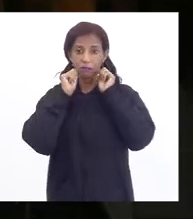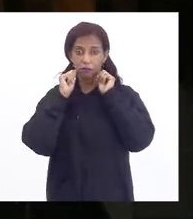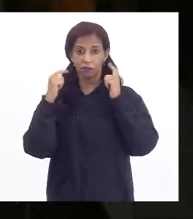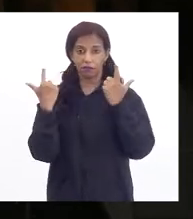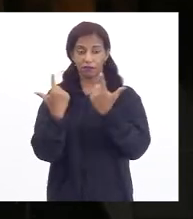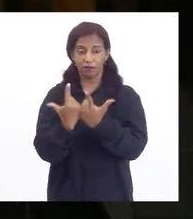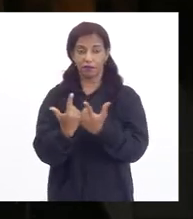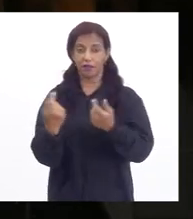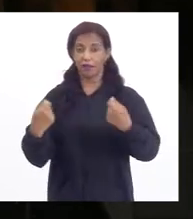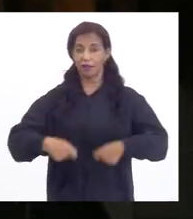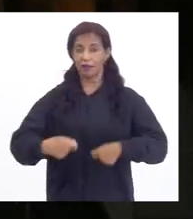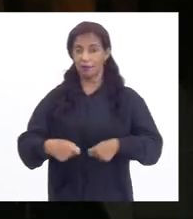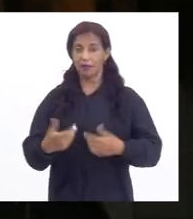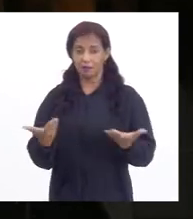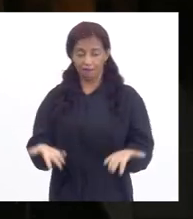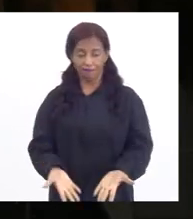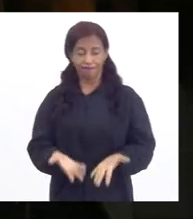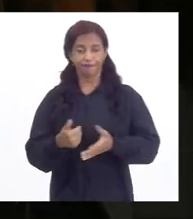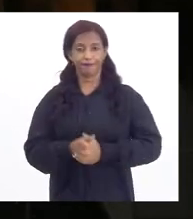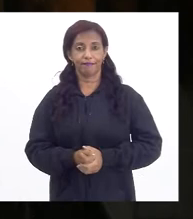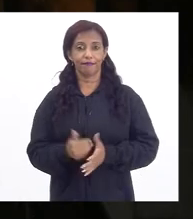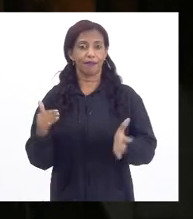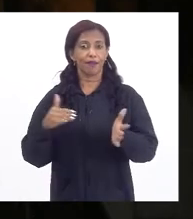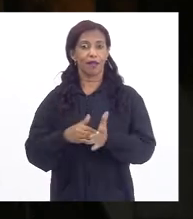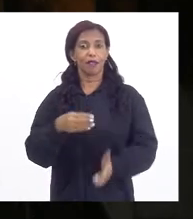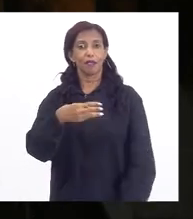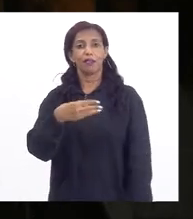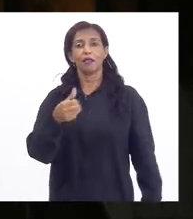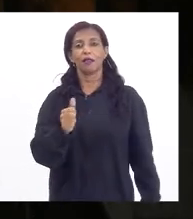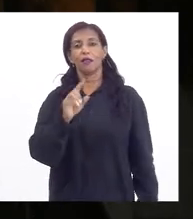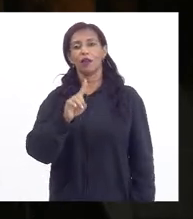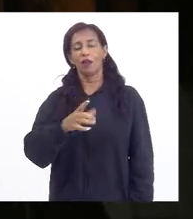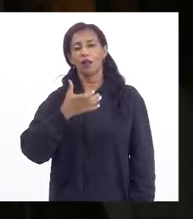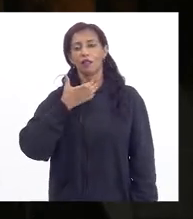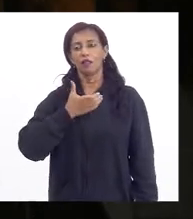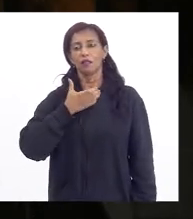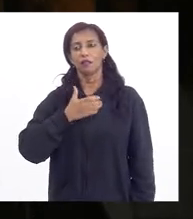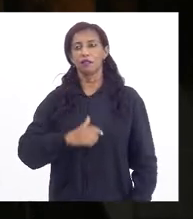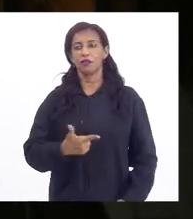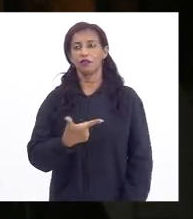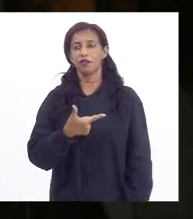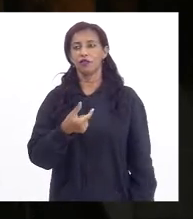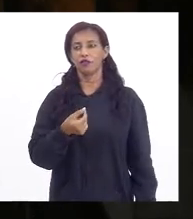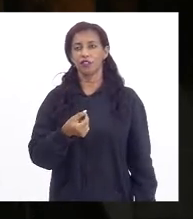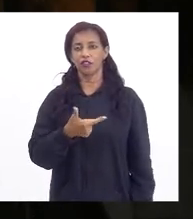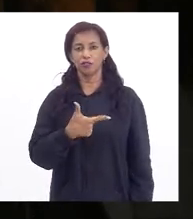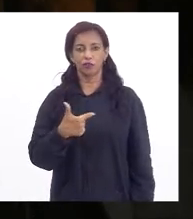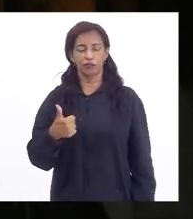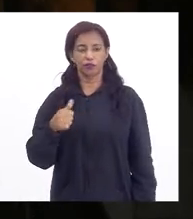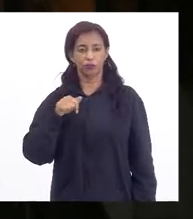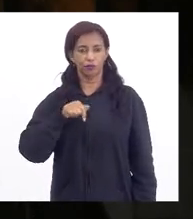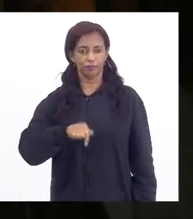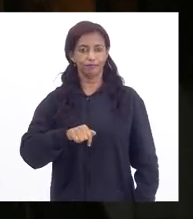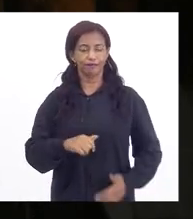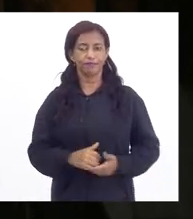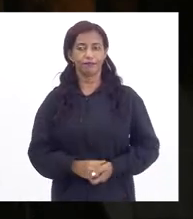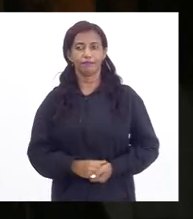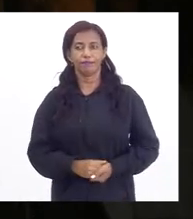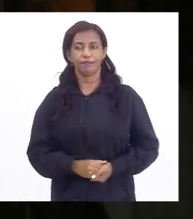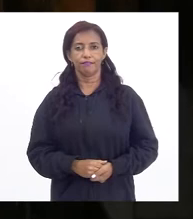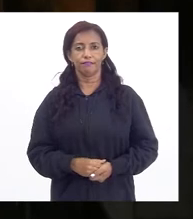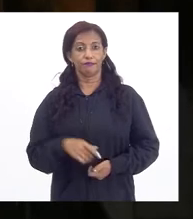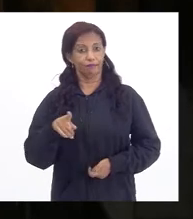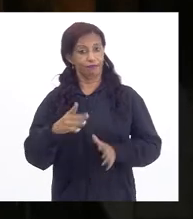e tem que assim o ser, até 31 de dezembro de 2021. Esse é